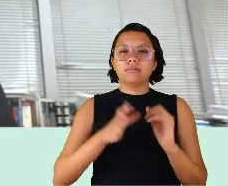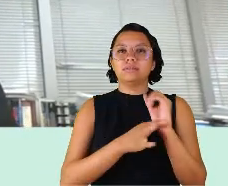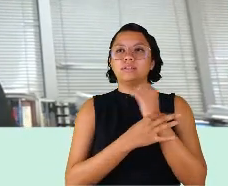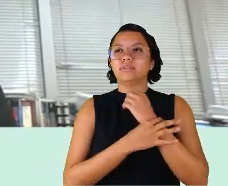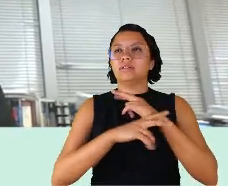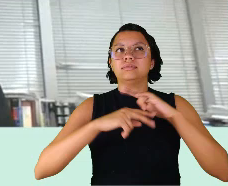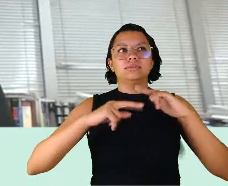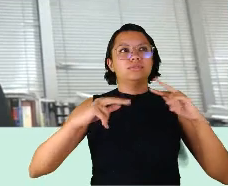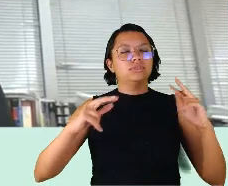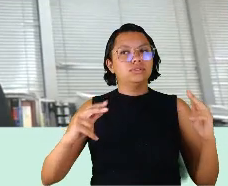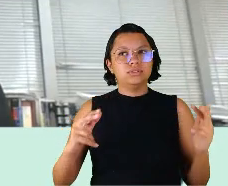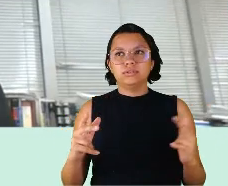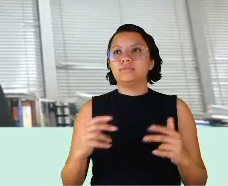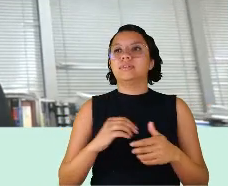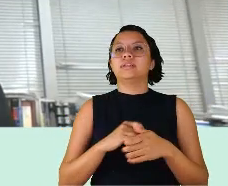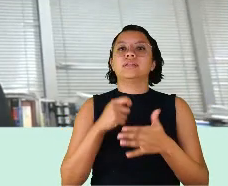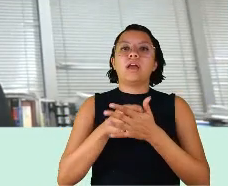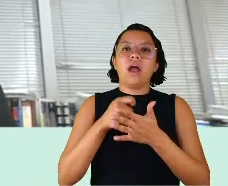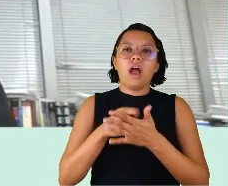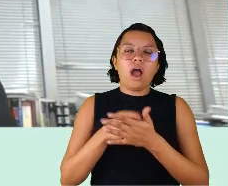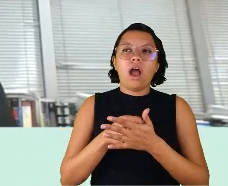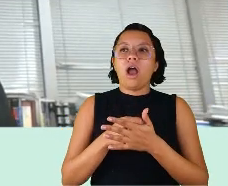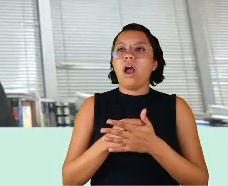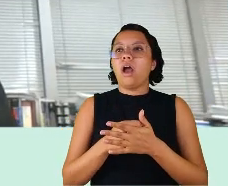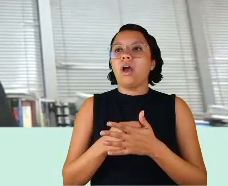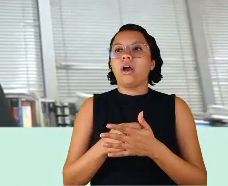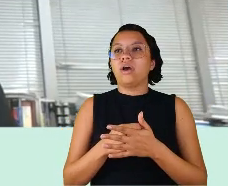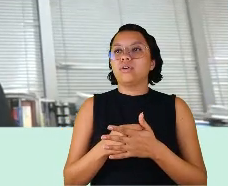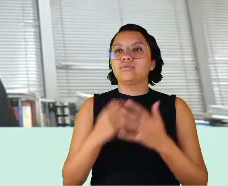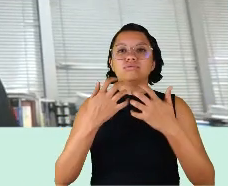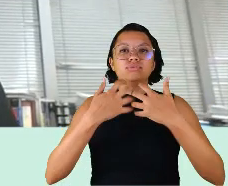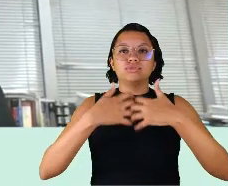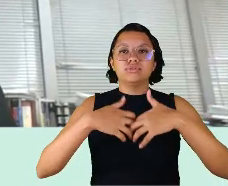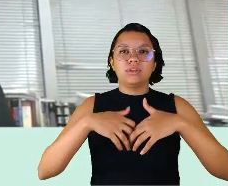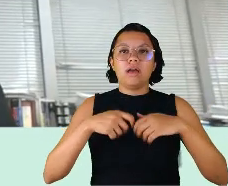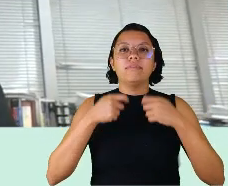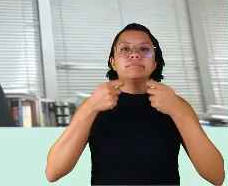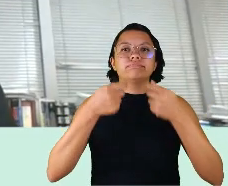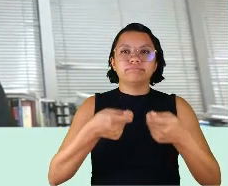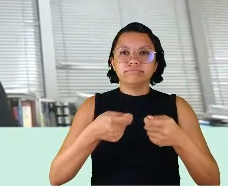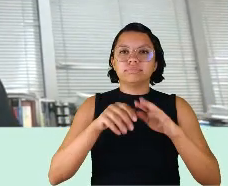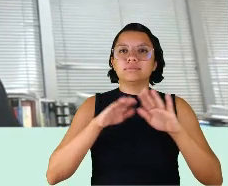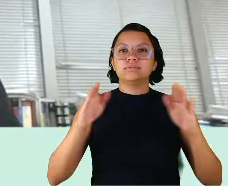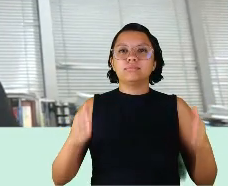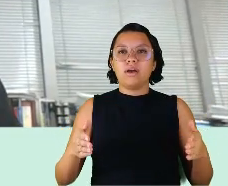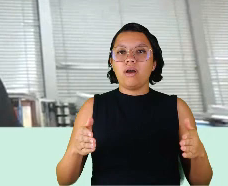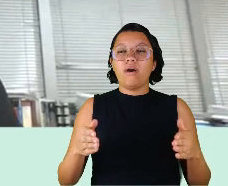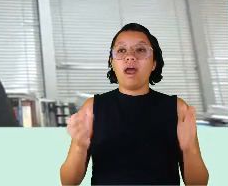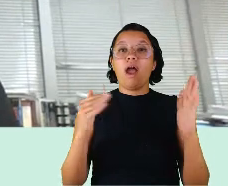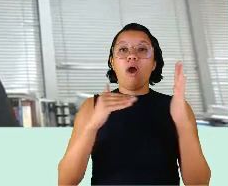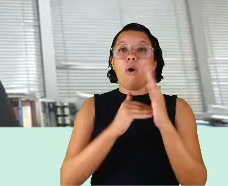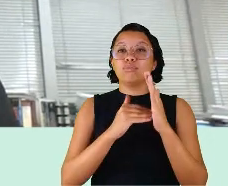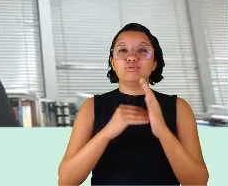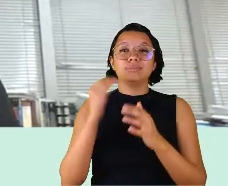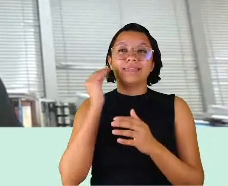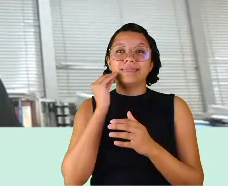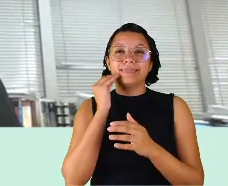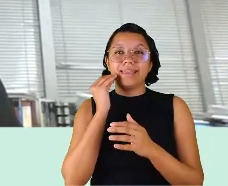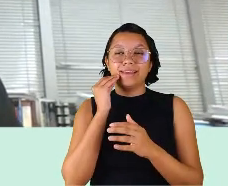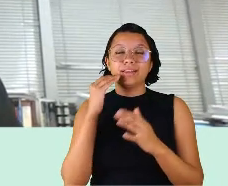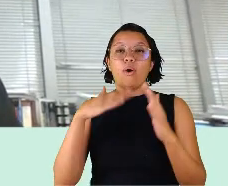diversas, né? Pela execução, não sei o quê, não dava certo, punha no balcão, né? Era a última tentativa, né, que se fazia,